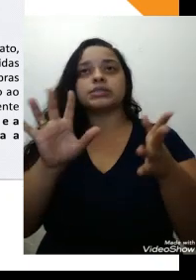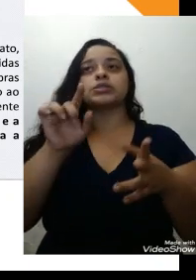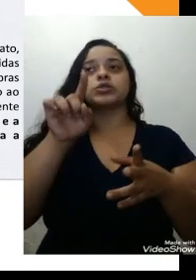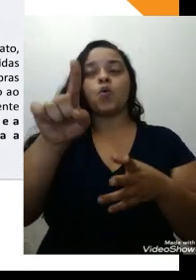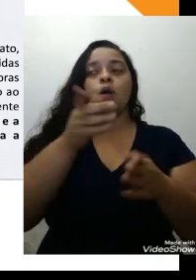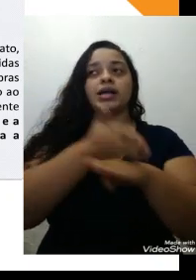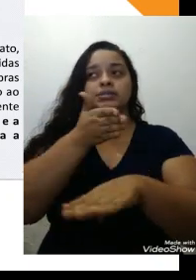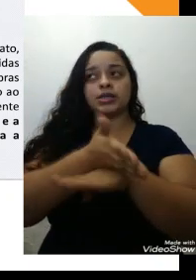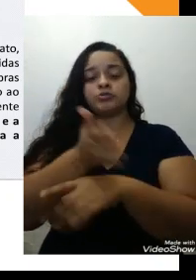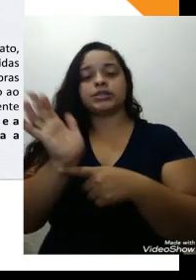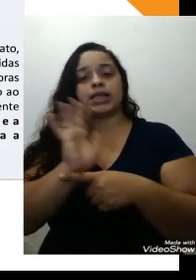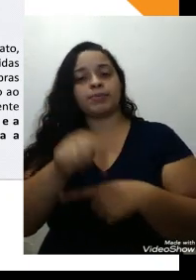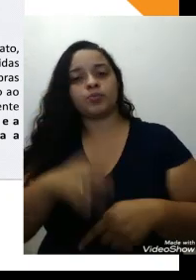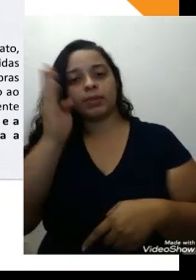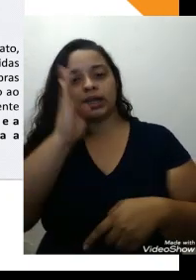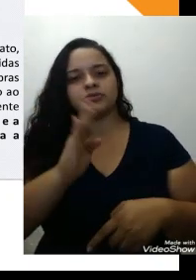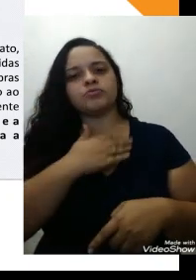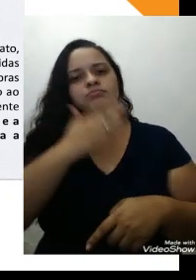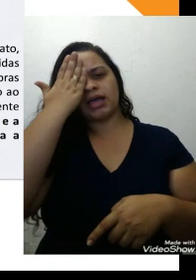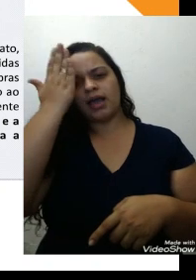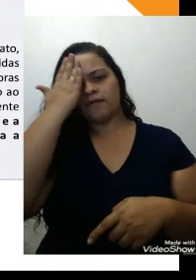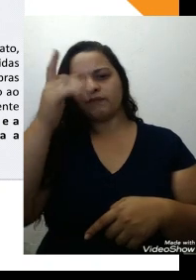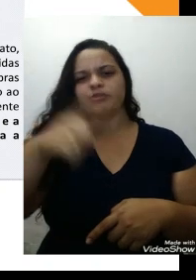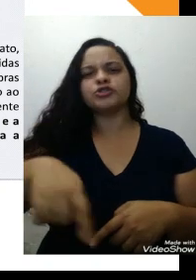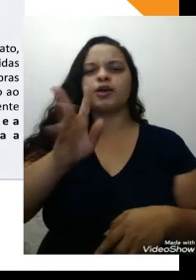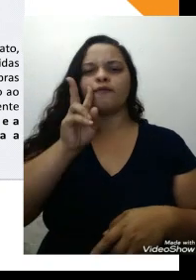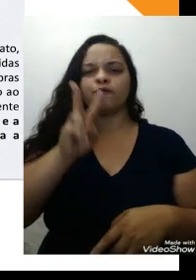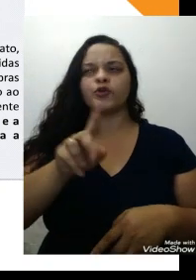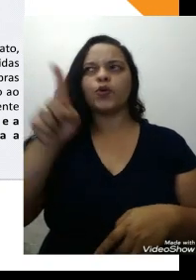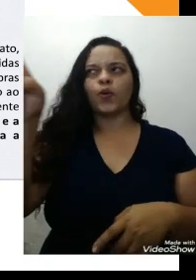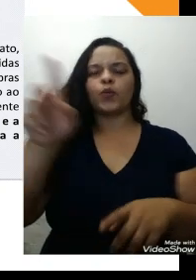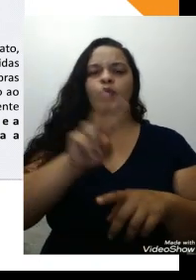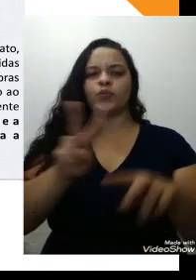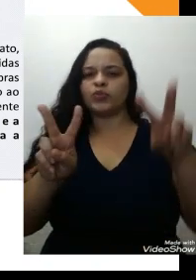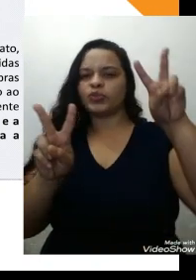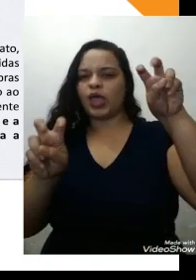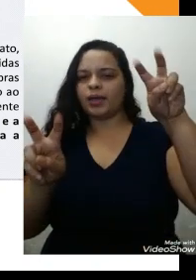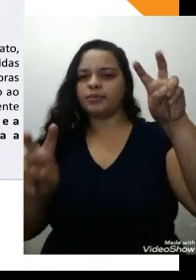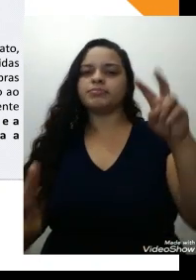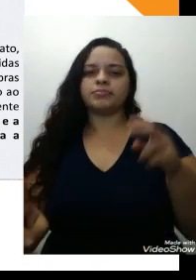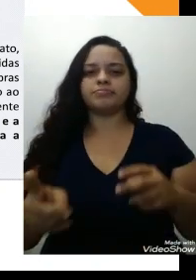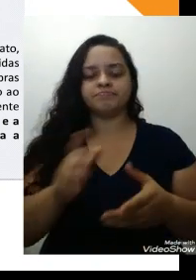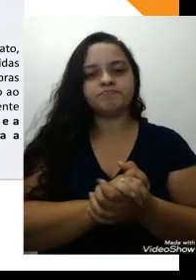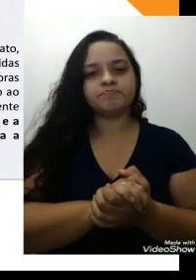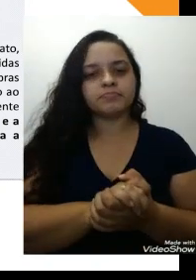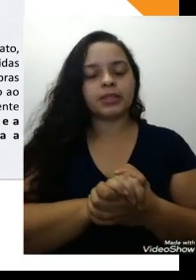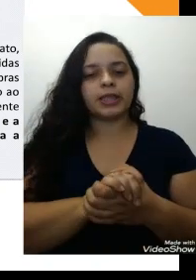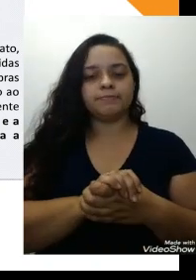cinema no Brasil. Eu tenho certeza de que vocês já ouviram falar desse tema. Então, vamos olhar uma introdução que ganhou nota